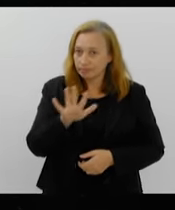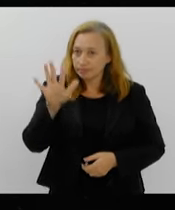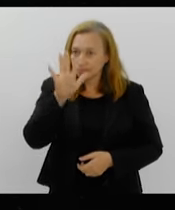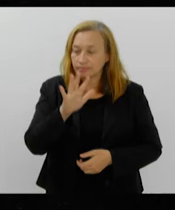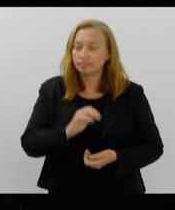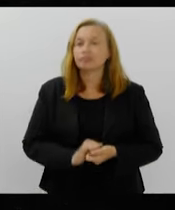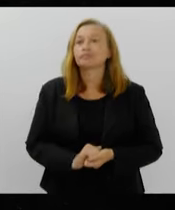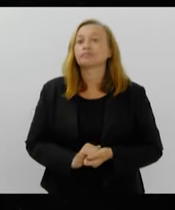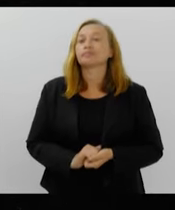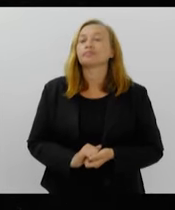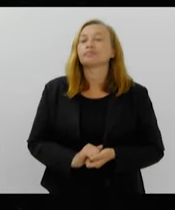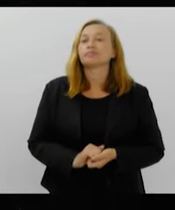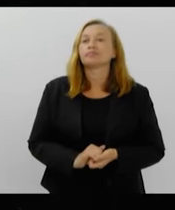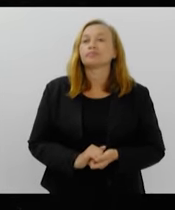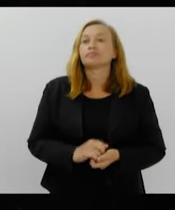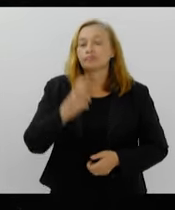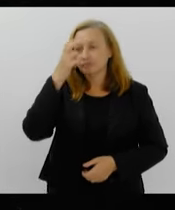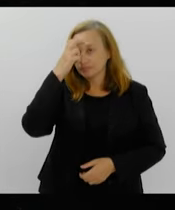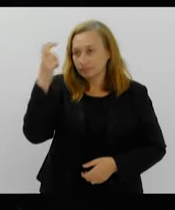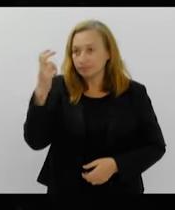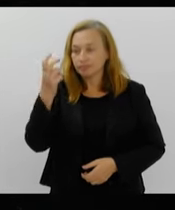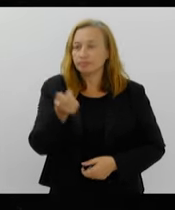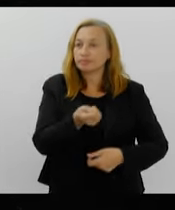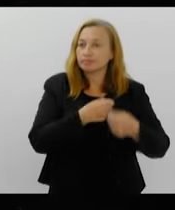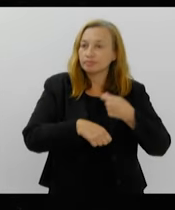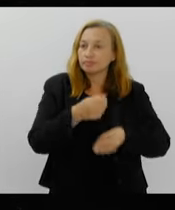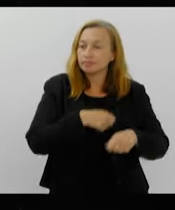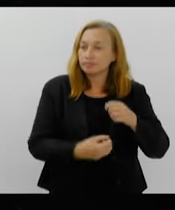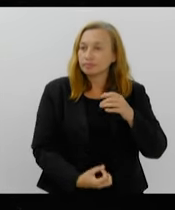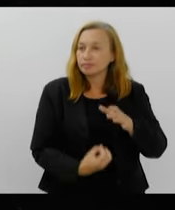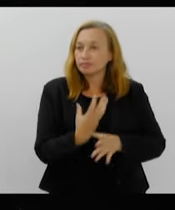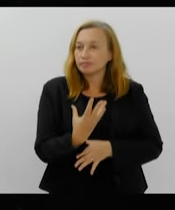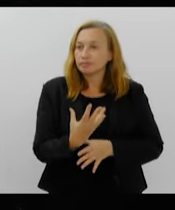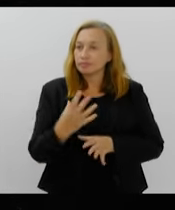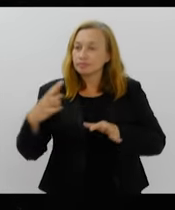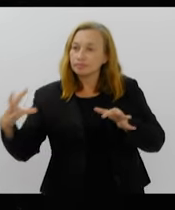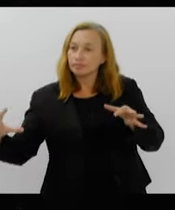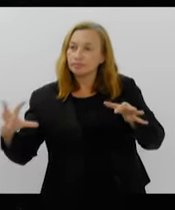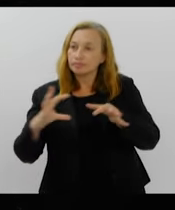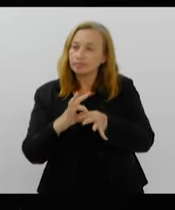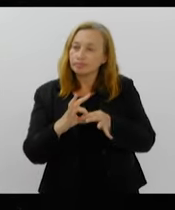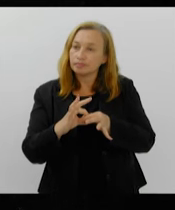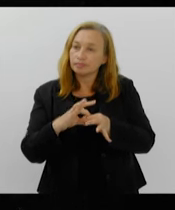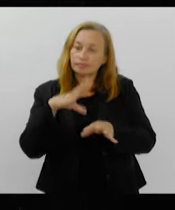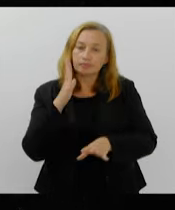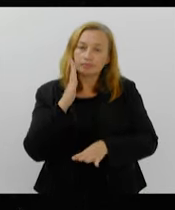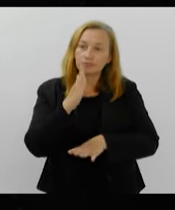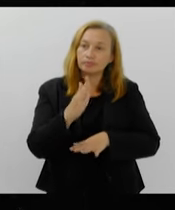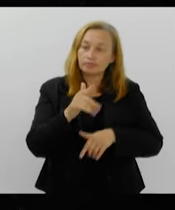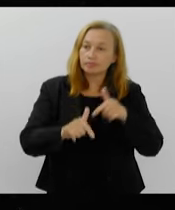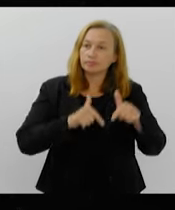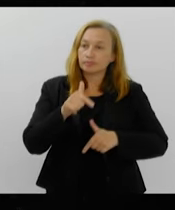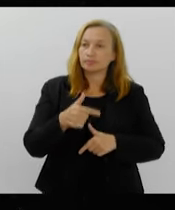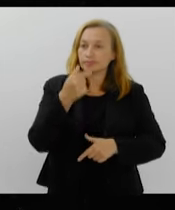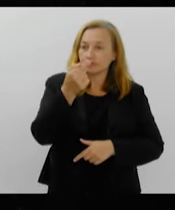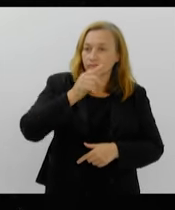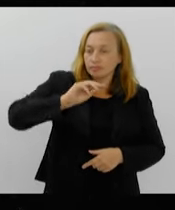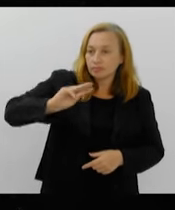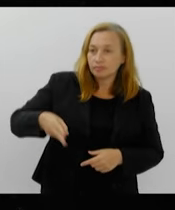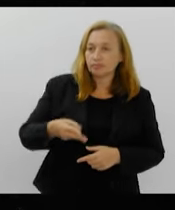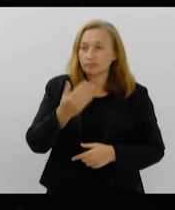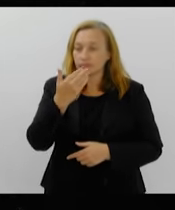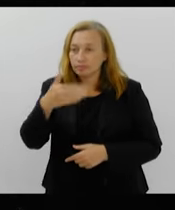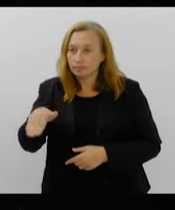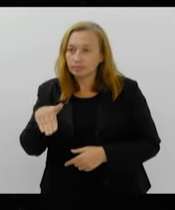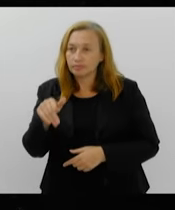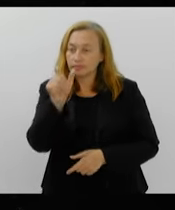seja a cultura e economia criativa empregam de maneira direta 7 milhões e meio